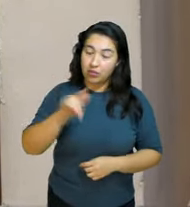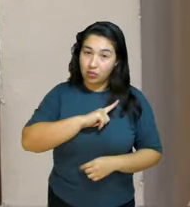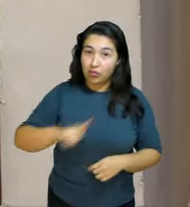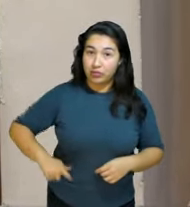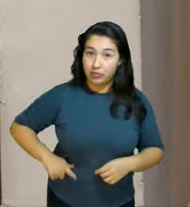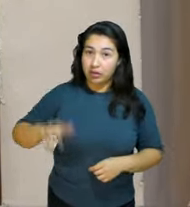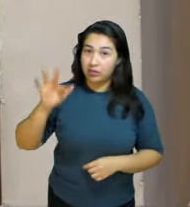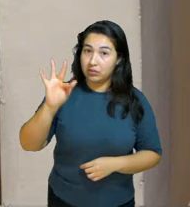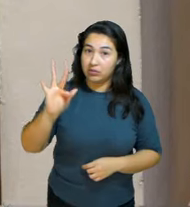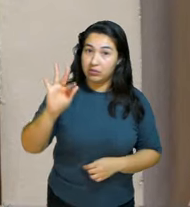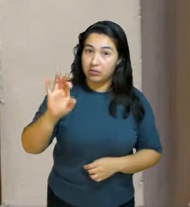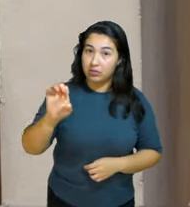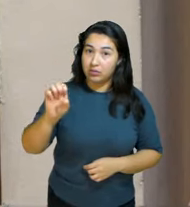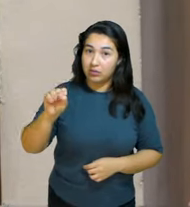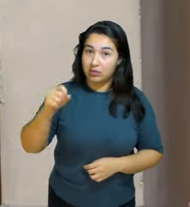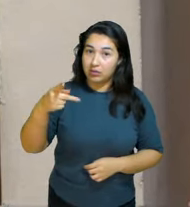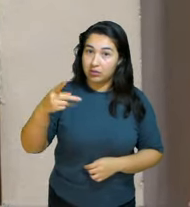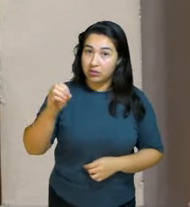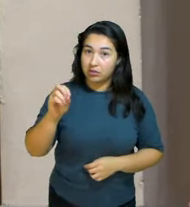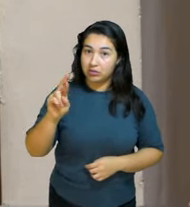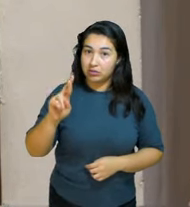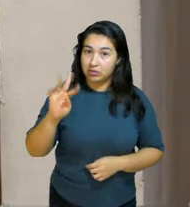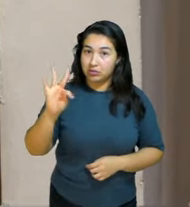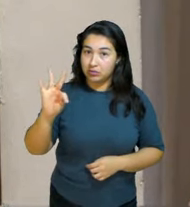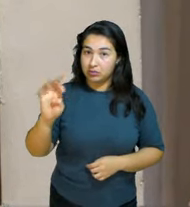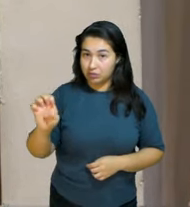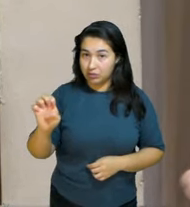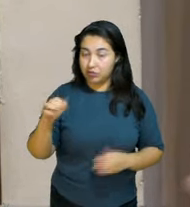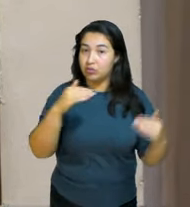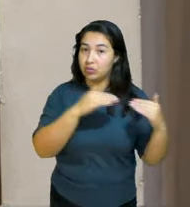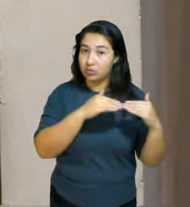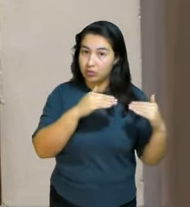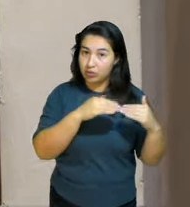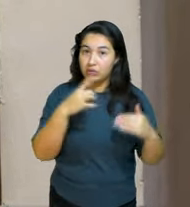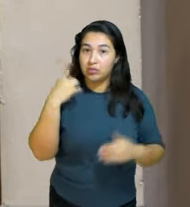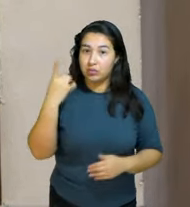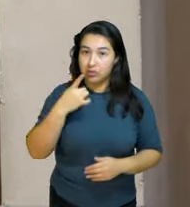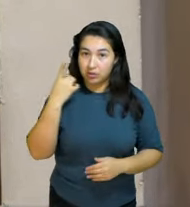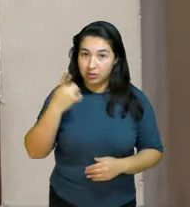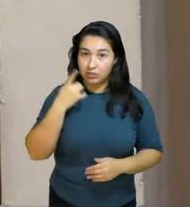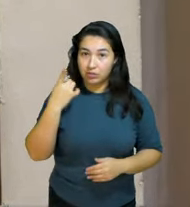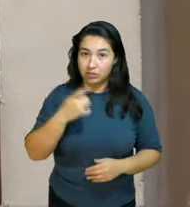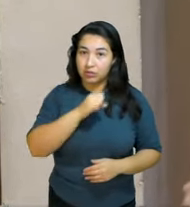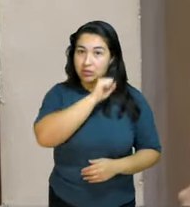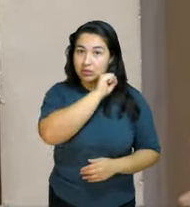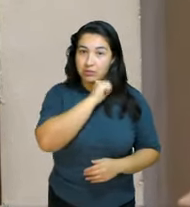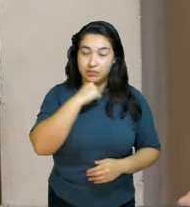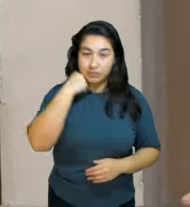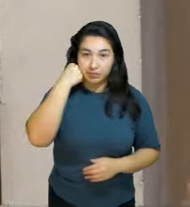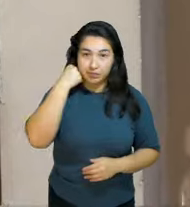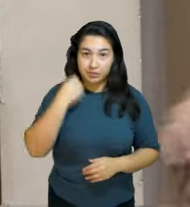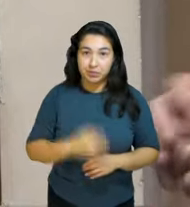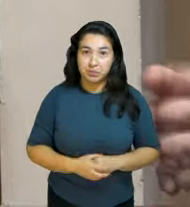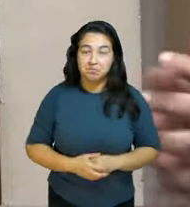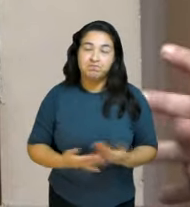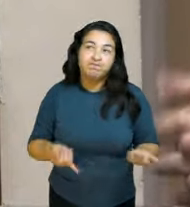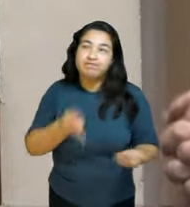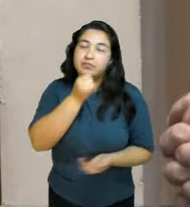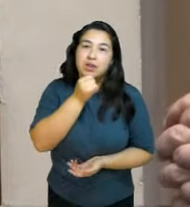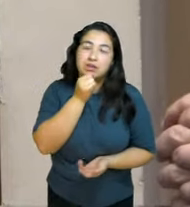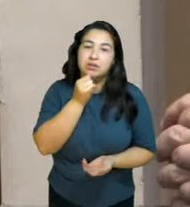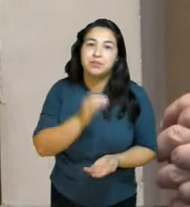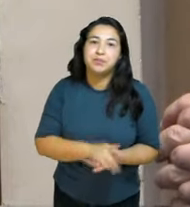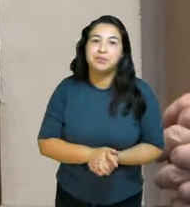fazendo. Também fazendo coro com o nosso deputado Massoco. Por exemplo,